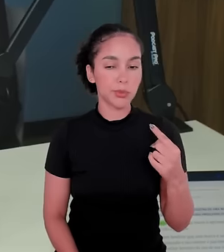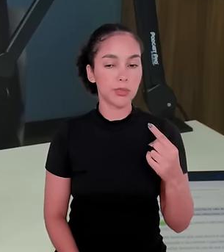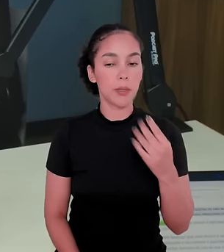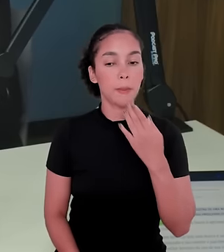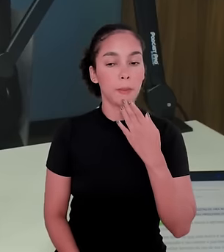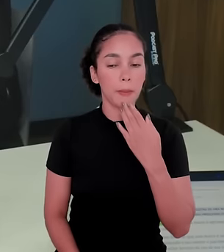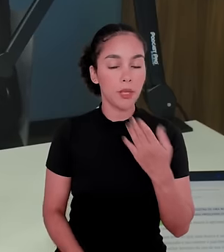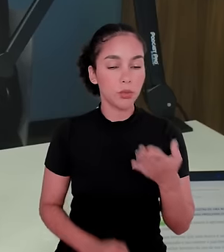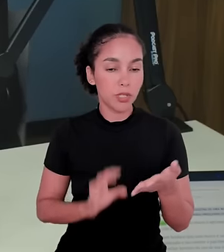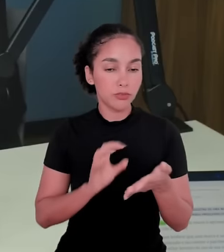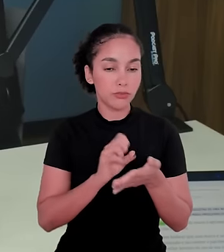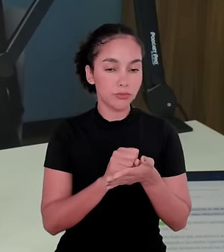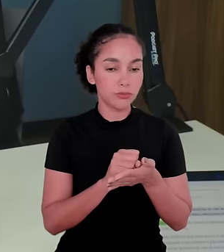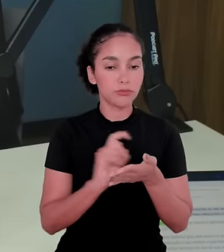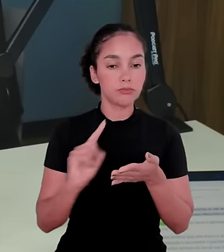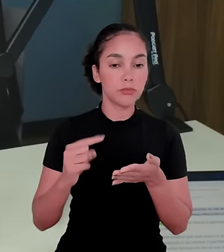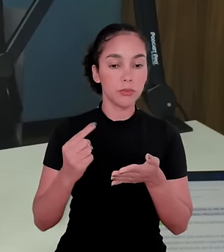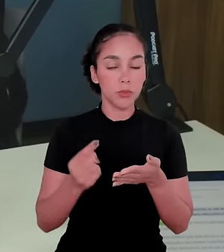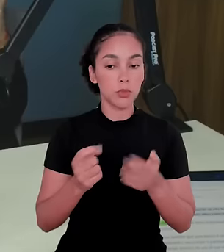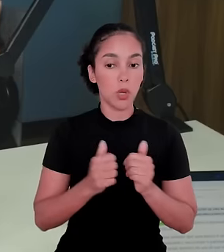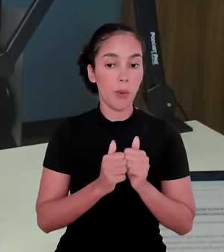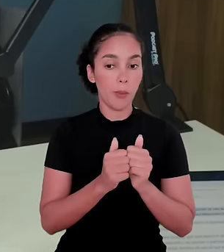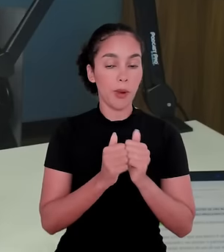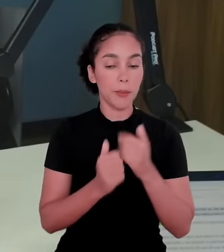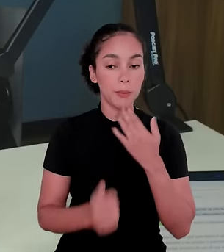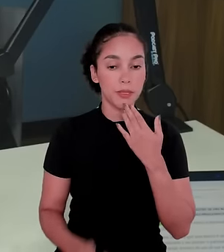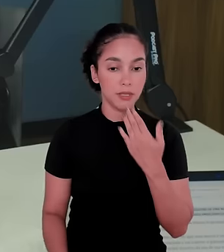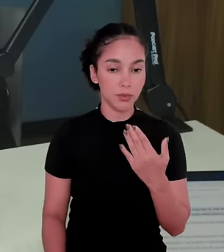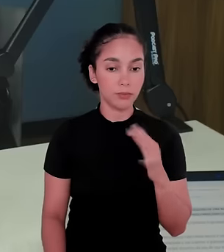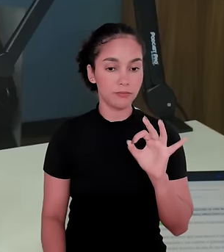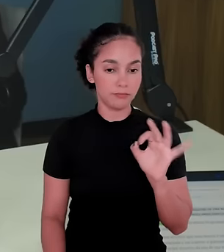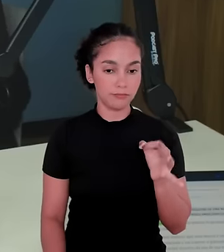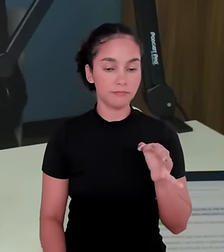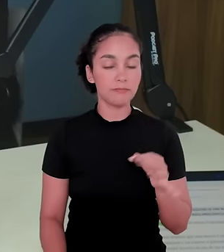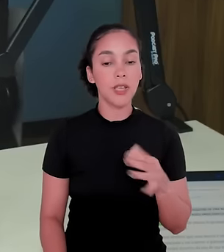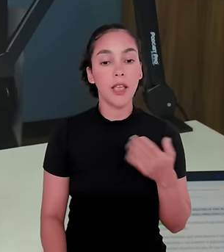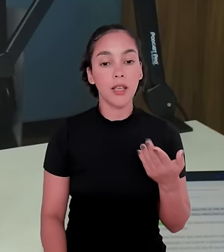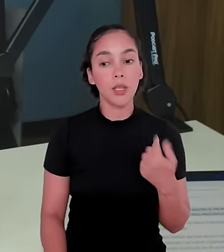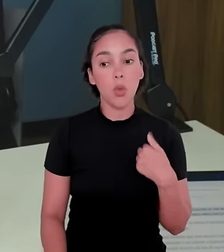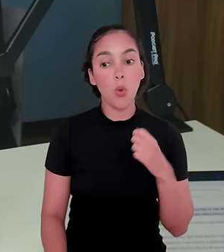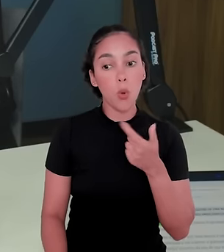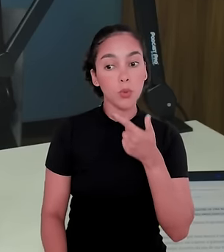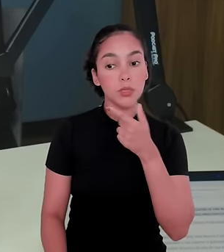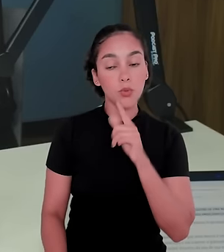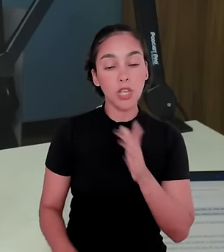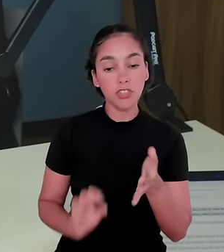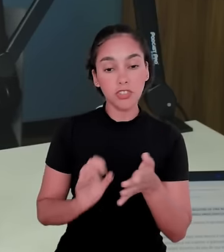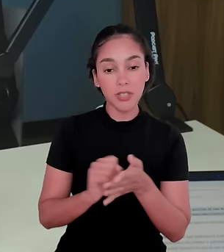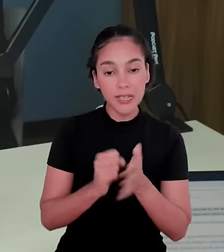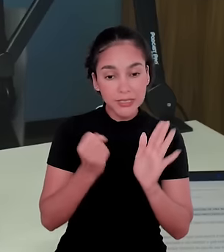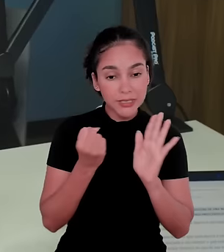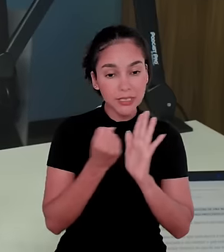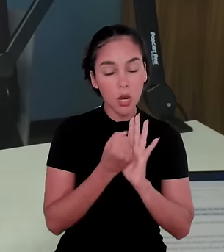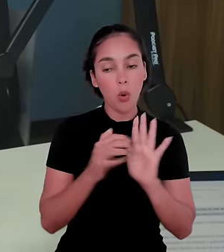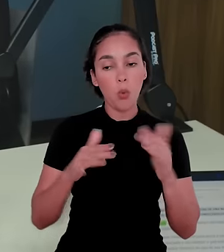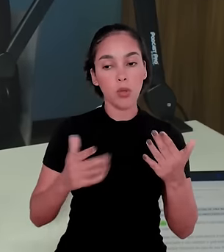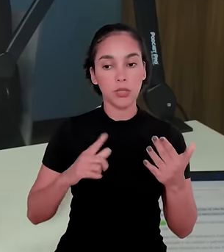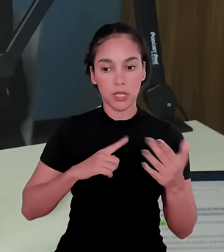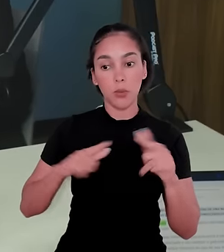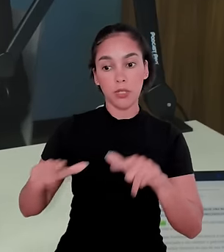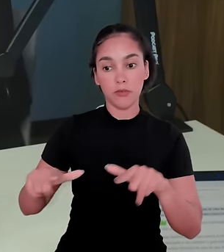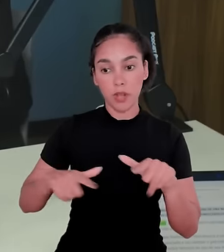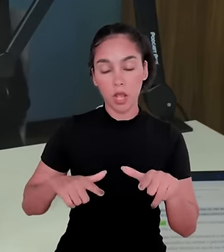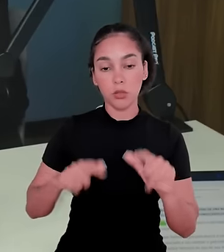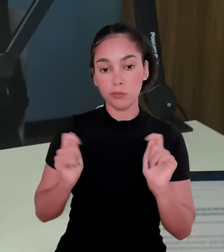registro depois acompanha o pedido né vai fazer esse acompanhamento de pedido e aí eu só vou conseguir registrar a marca realmente quando eu tiver o certificado